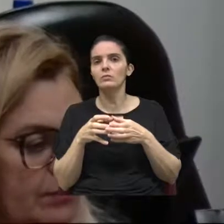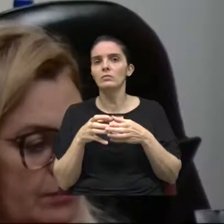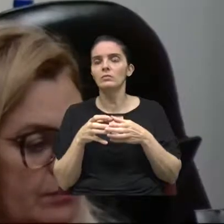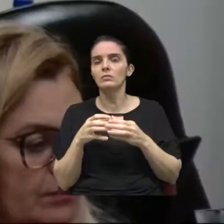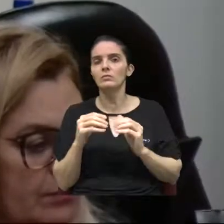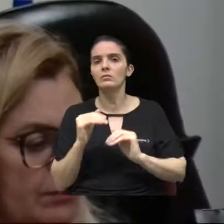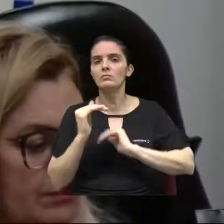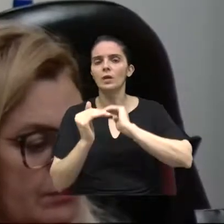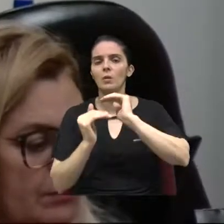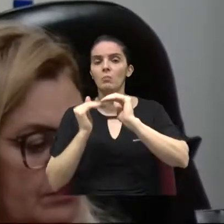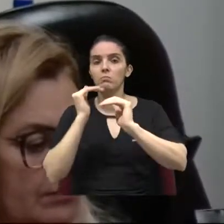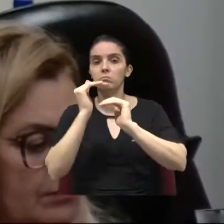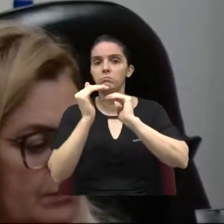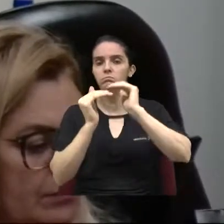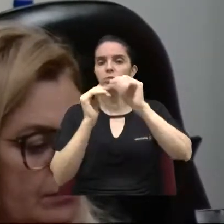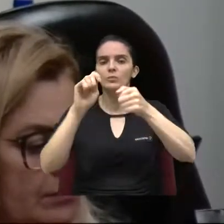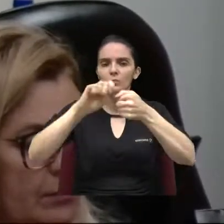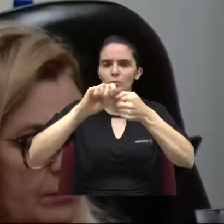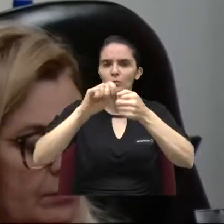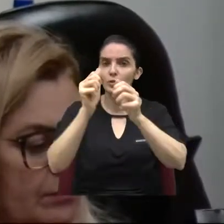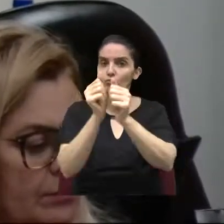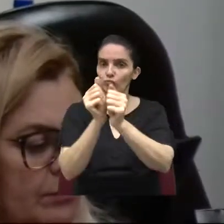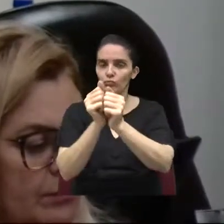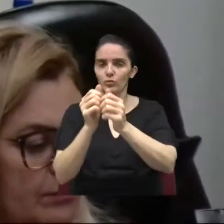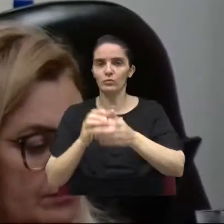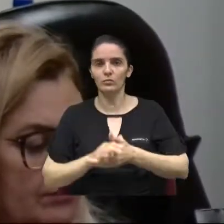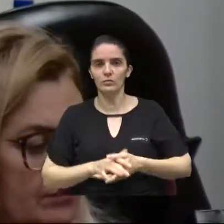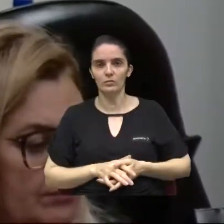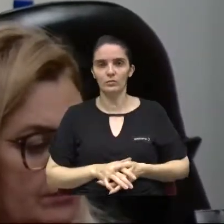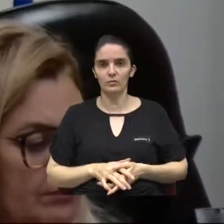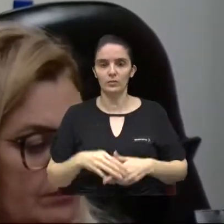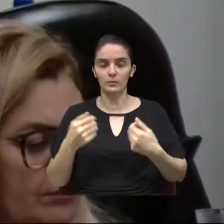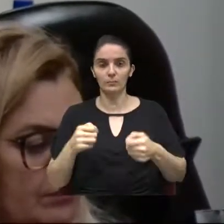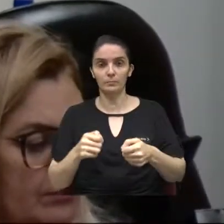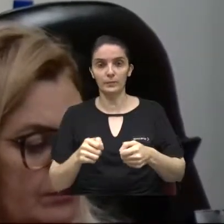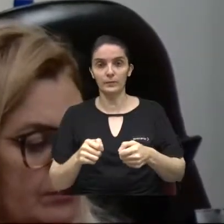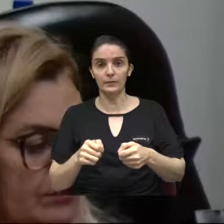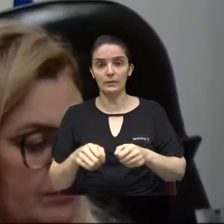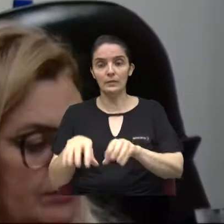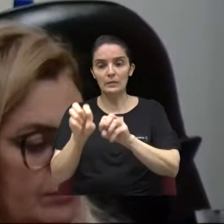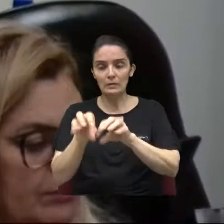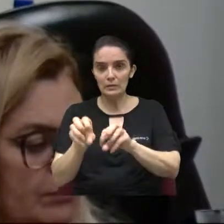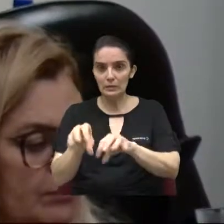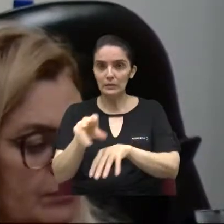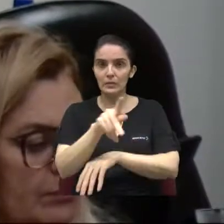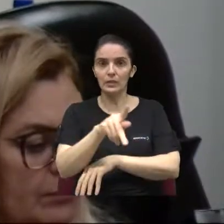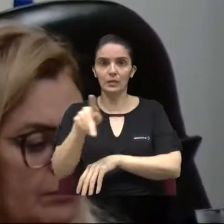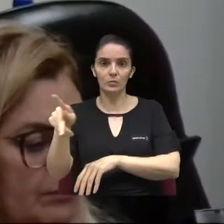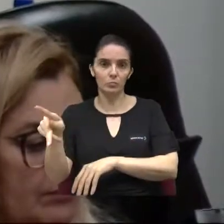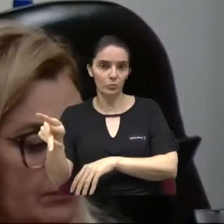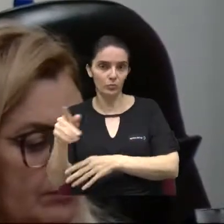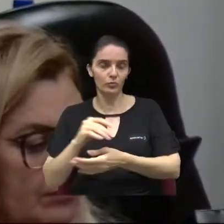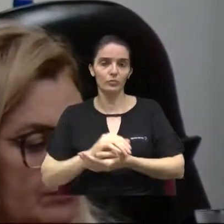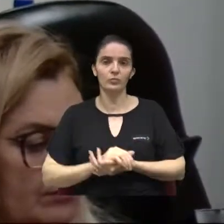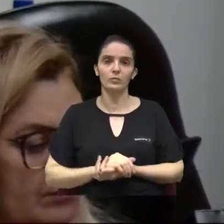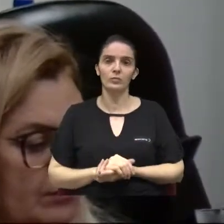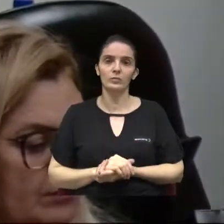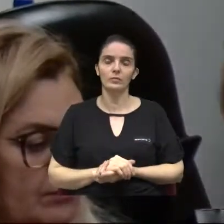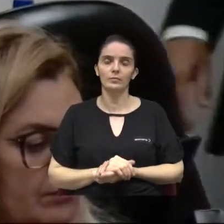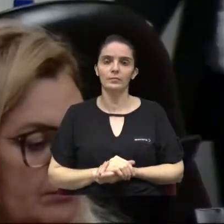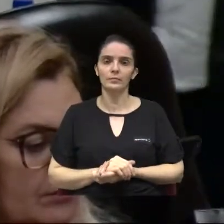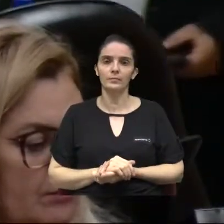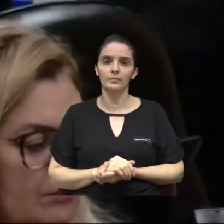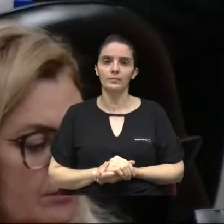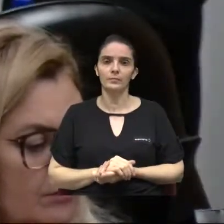desenvolve, e uma das correntes é a preparação para professores. É pertinente